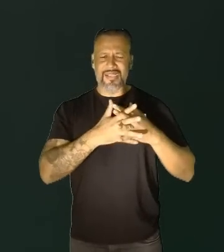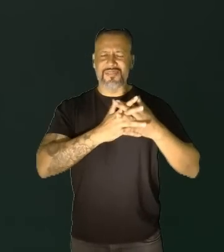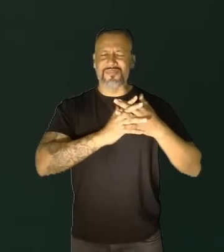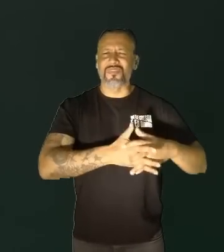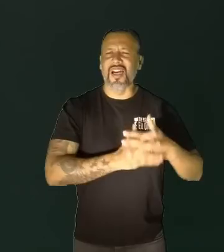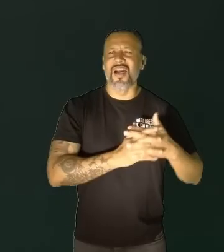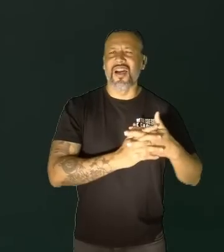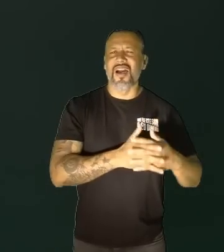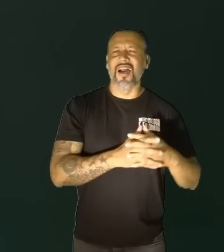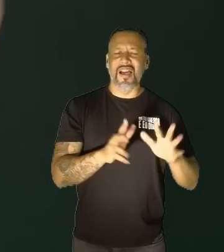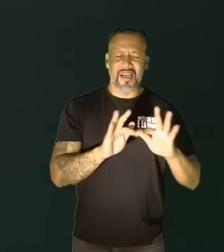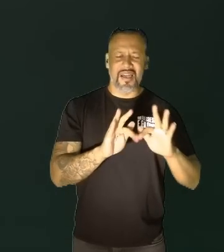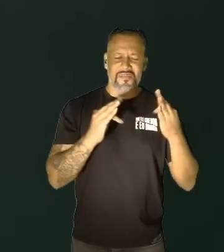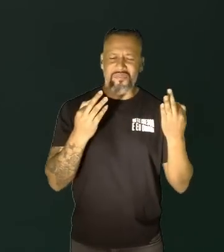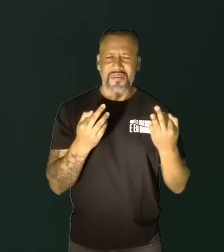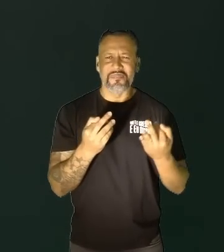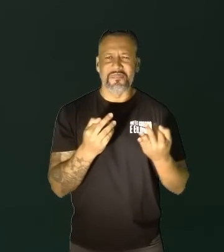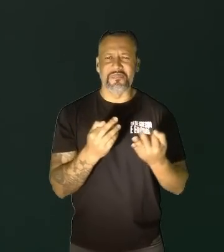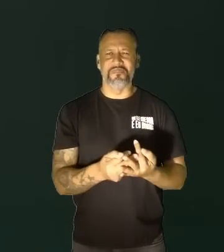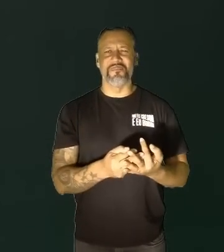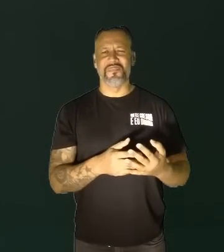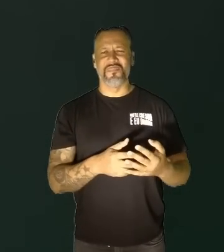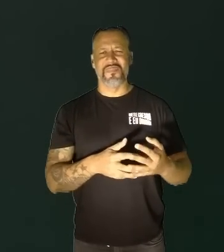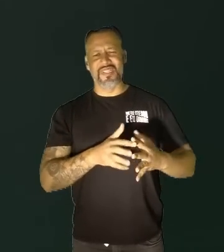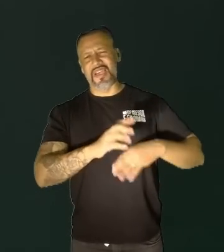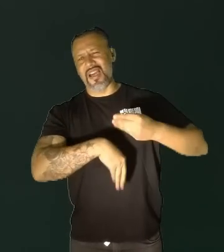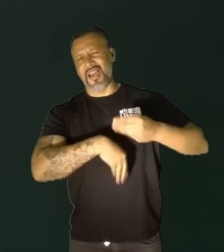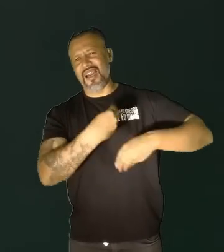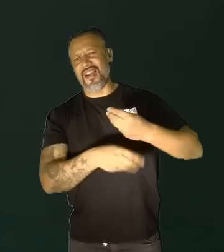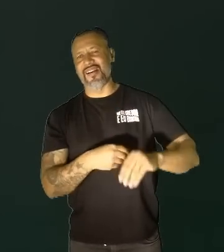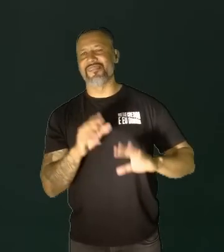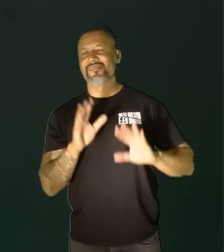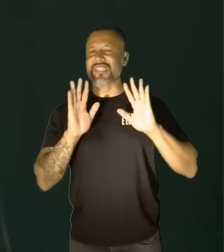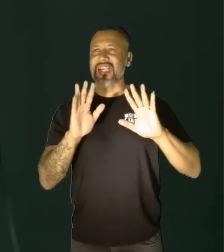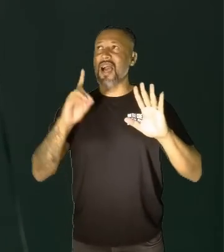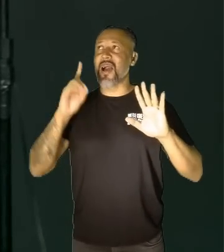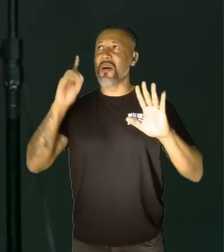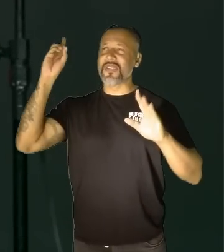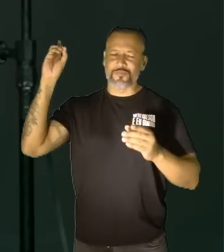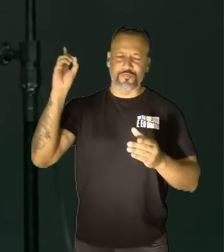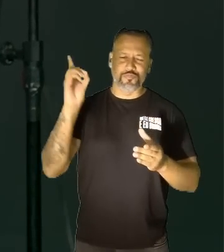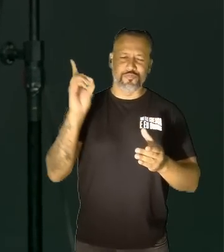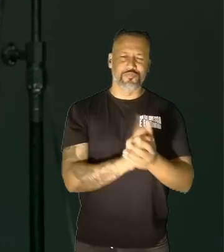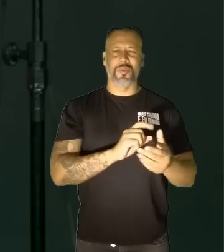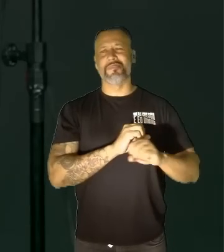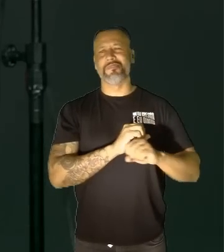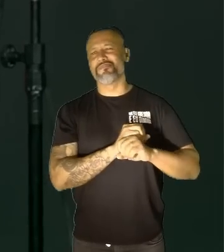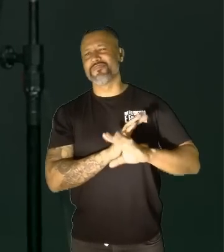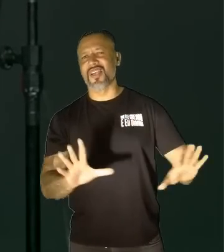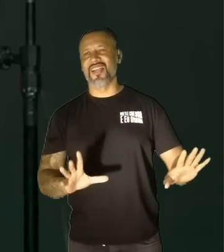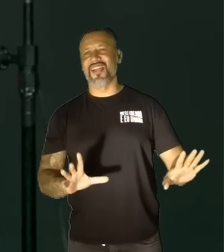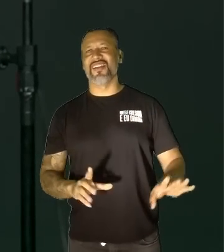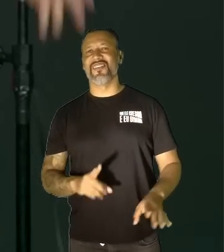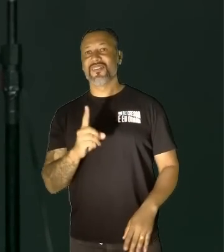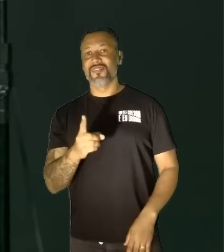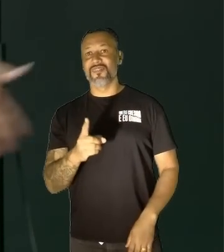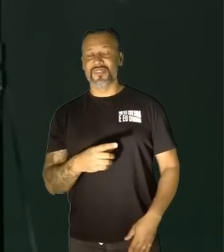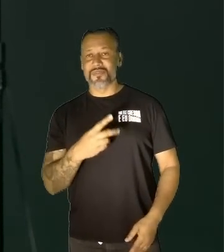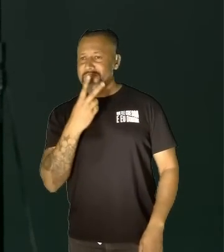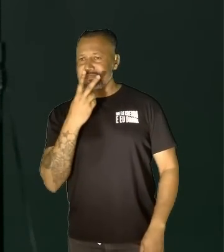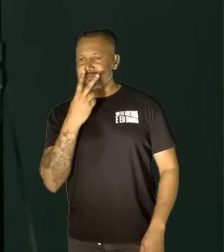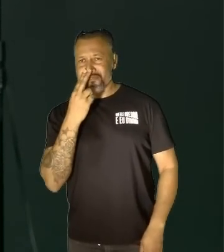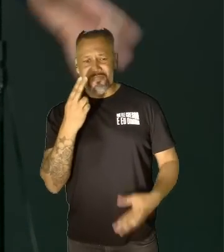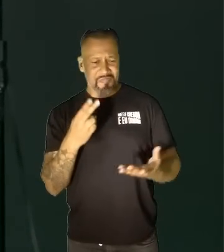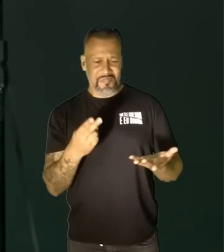luto que mora na tua família vai embora. Deus vai assoprar isso para longe. Tua casa parece um velório, tua família parece um que